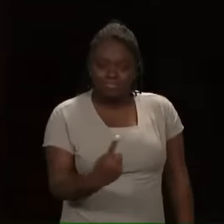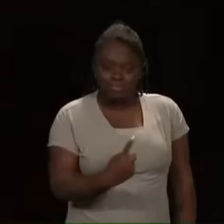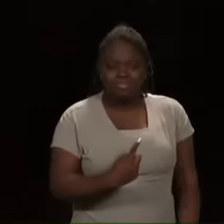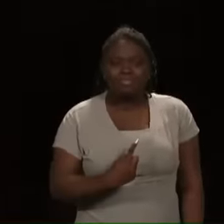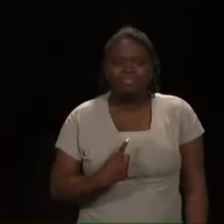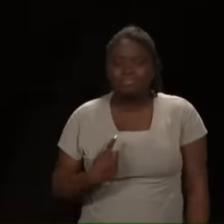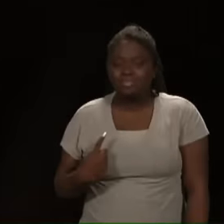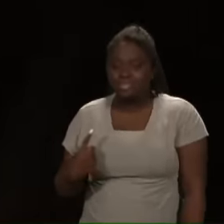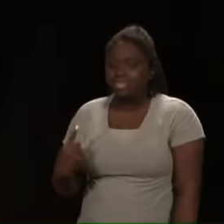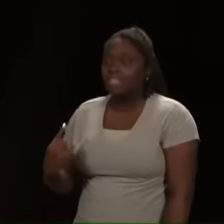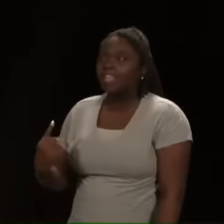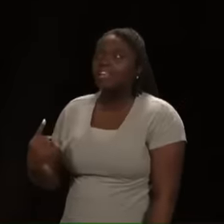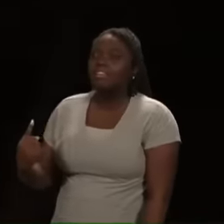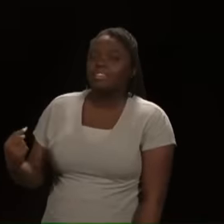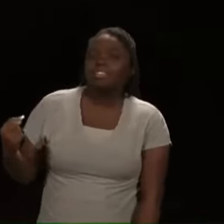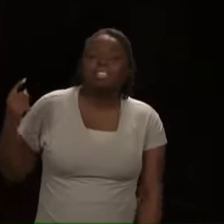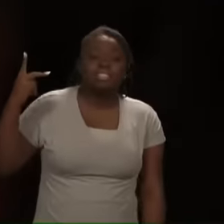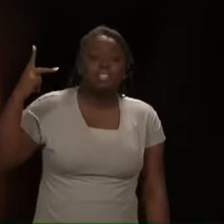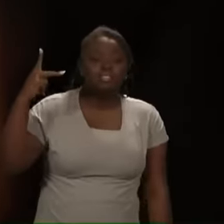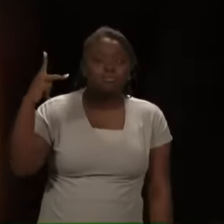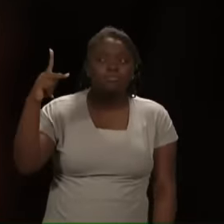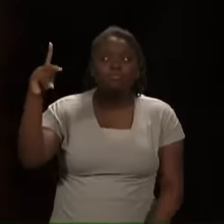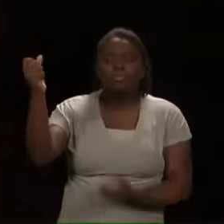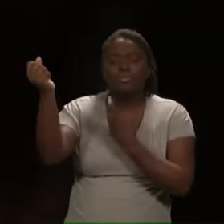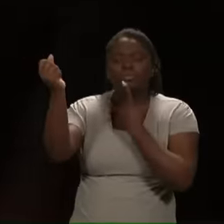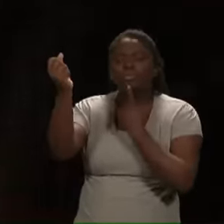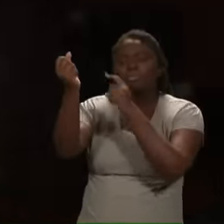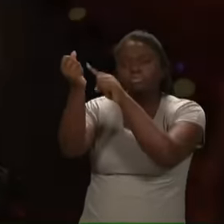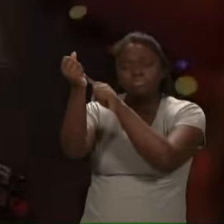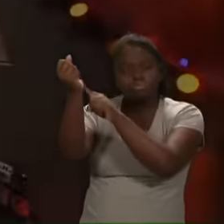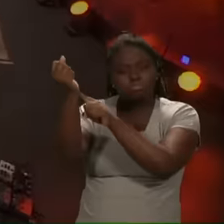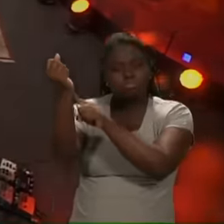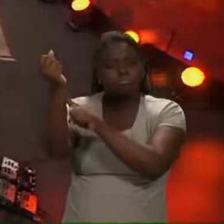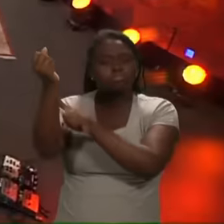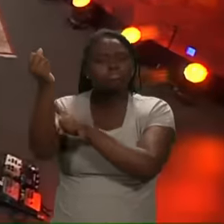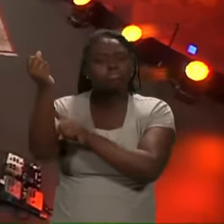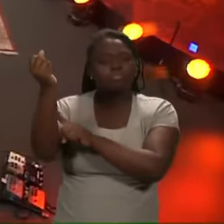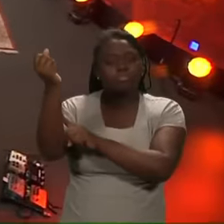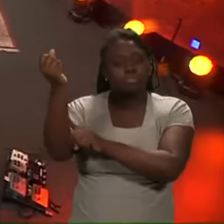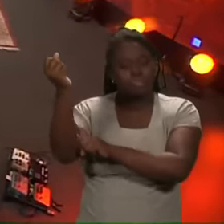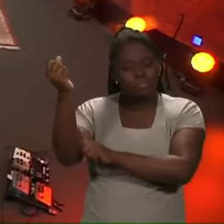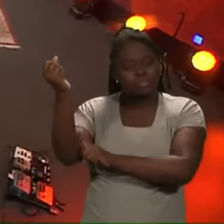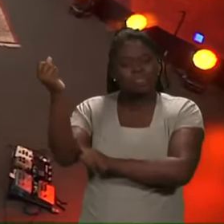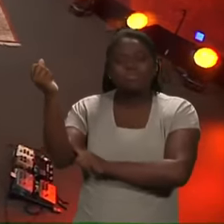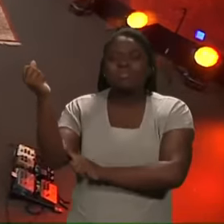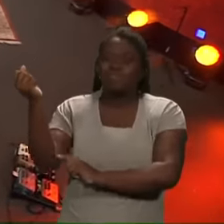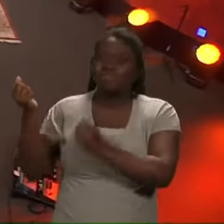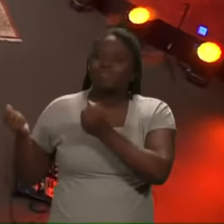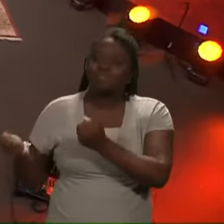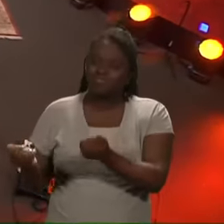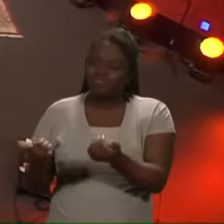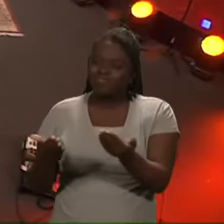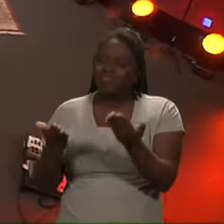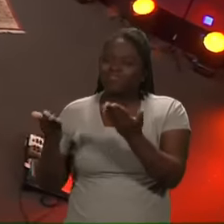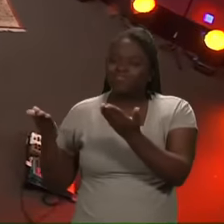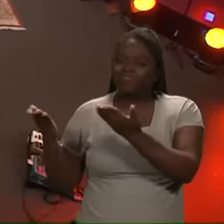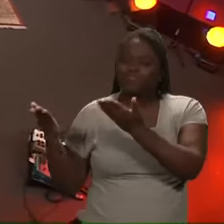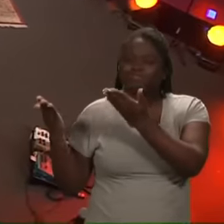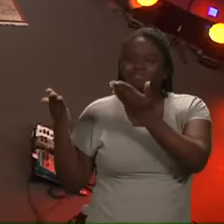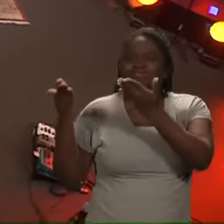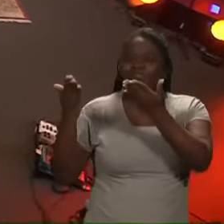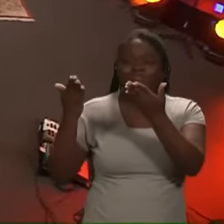Bendito seja o seu sangue que por nós ali